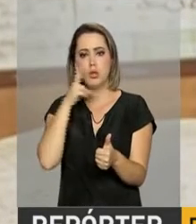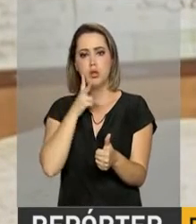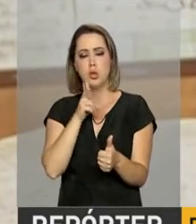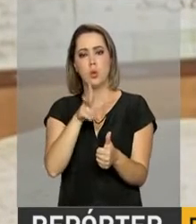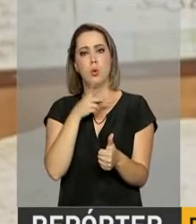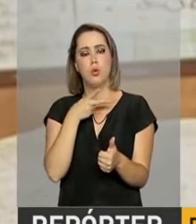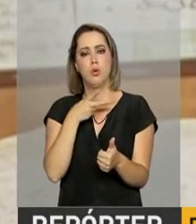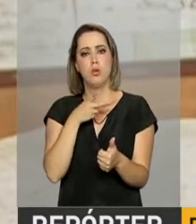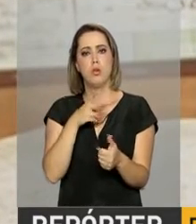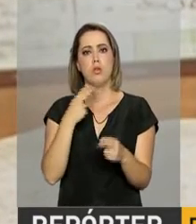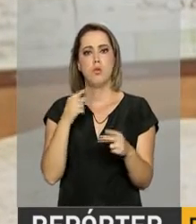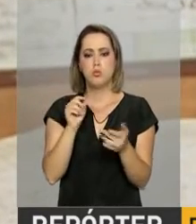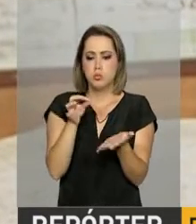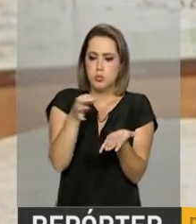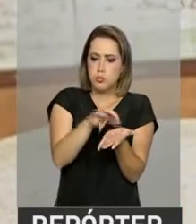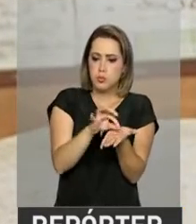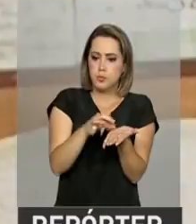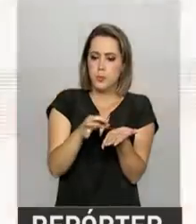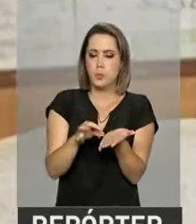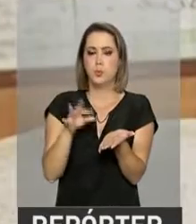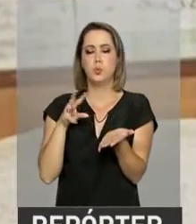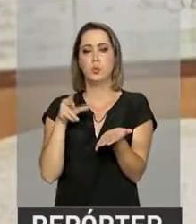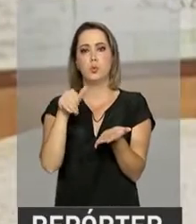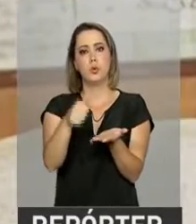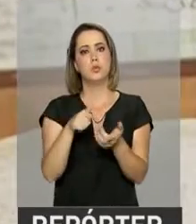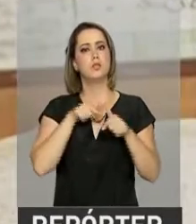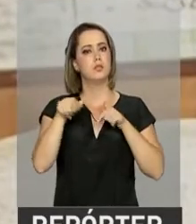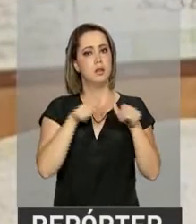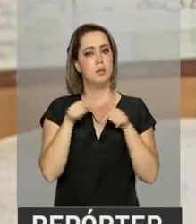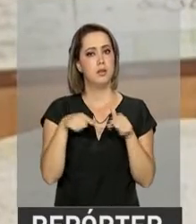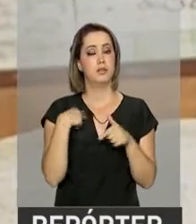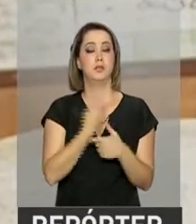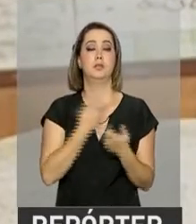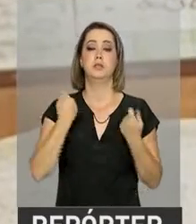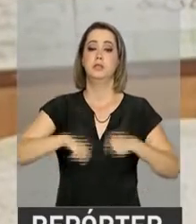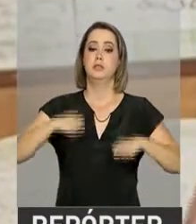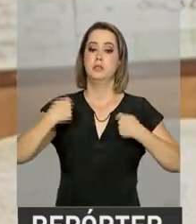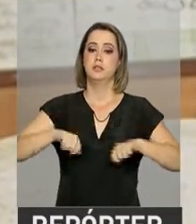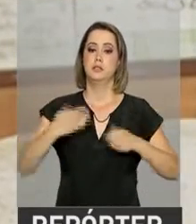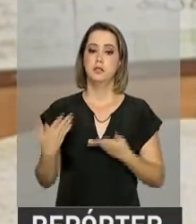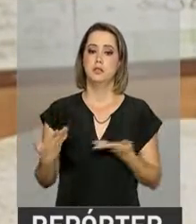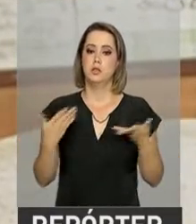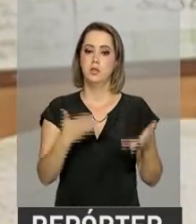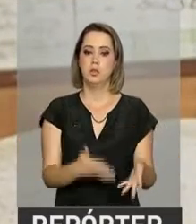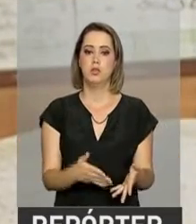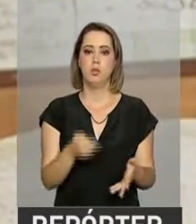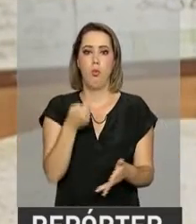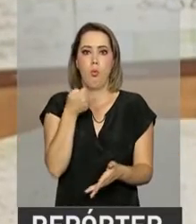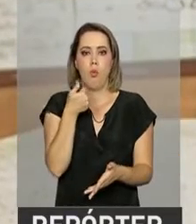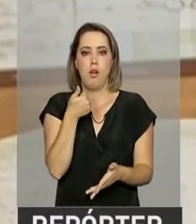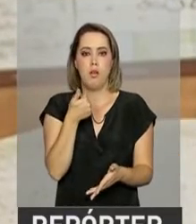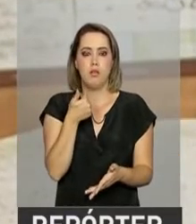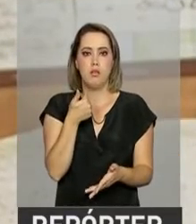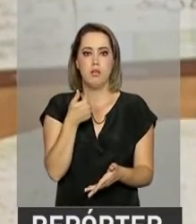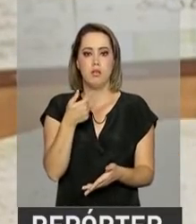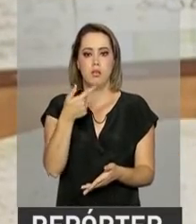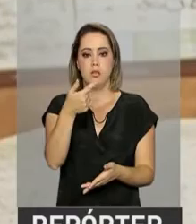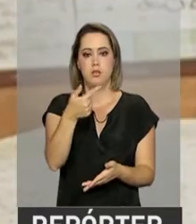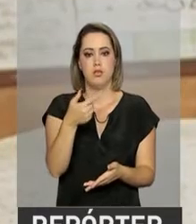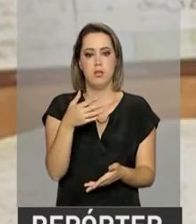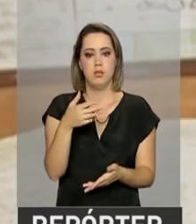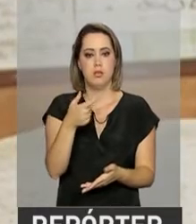a primeira ação mais tudo mais então a gente teve esse é vinha quase sete meses